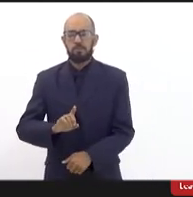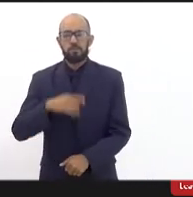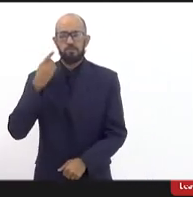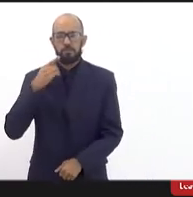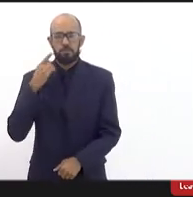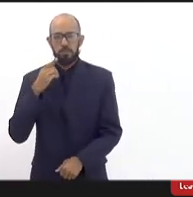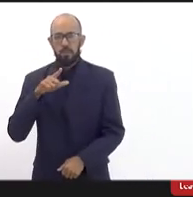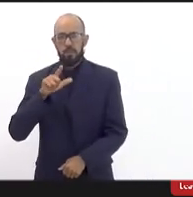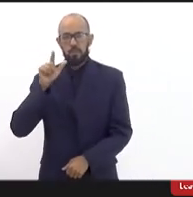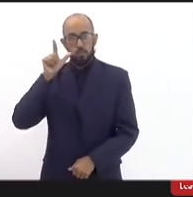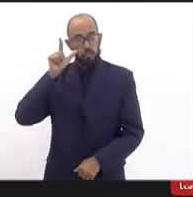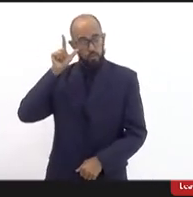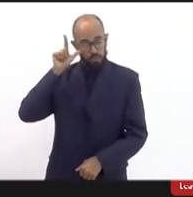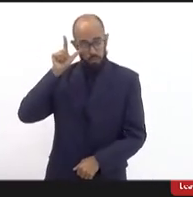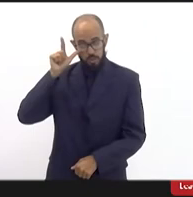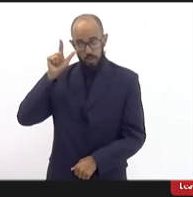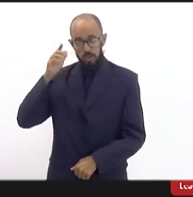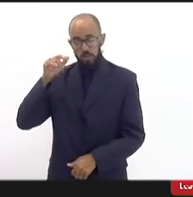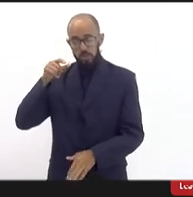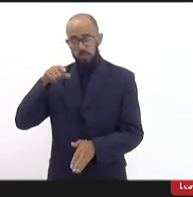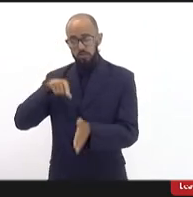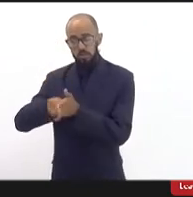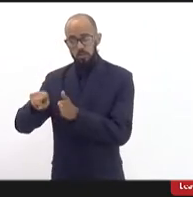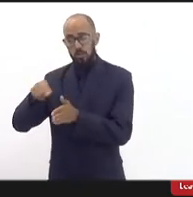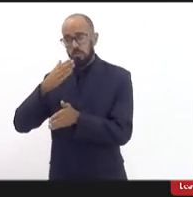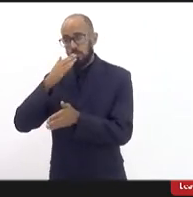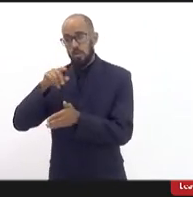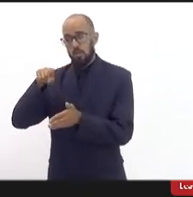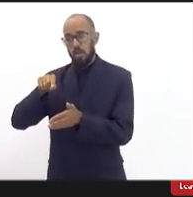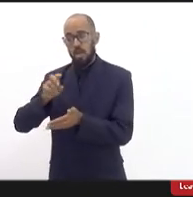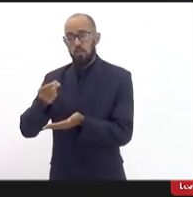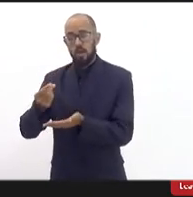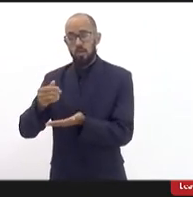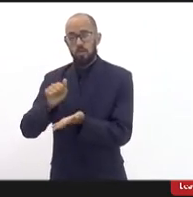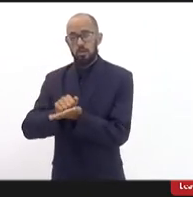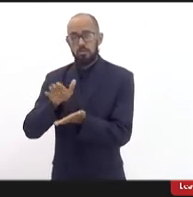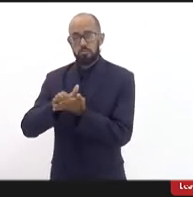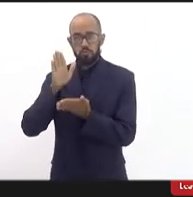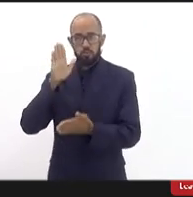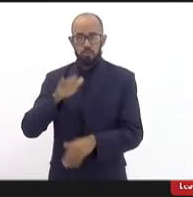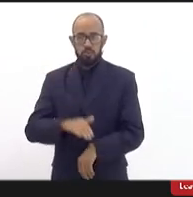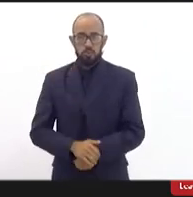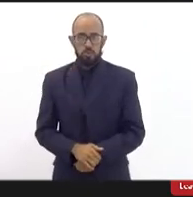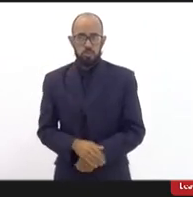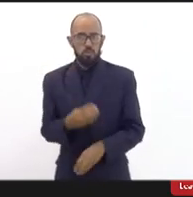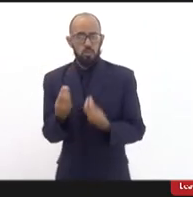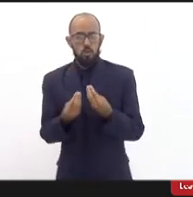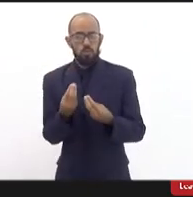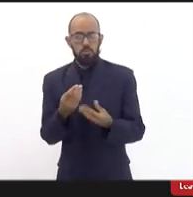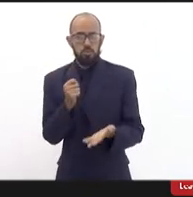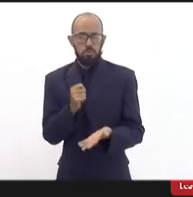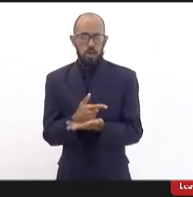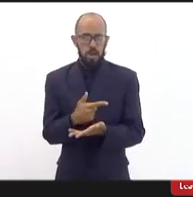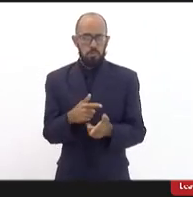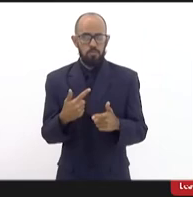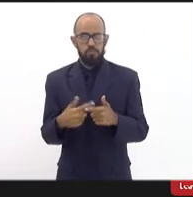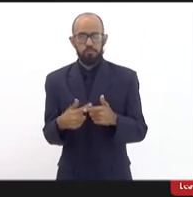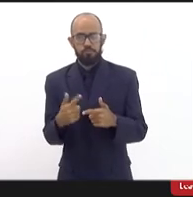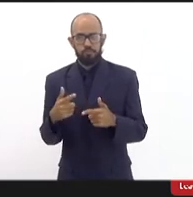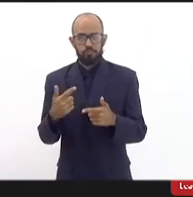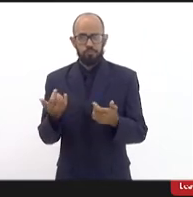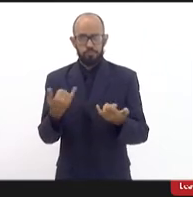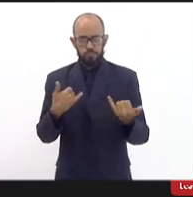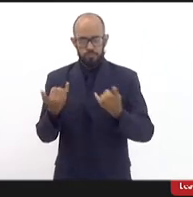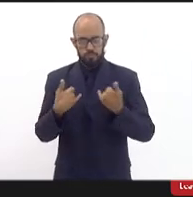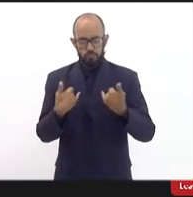qual é o valor das multas? Como é que isso é pago? Porque a informação